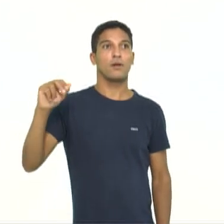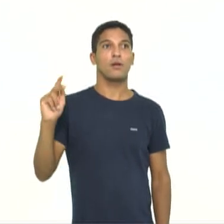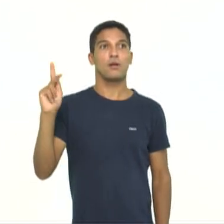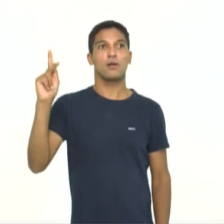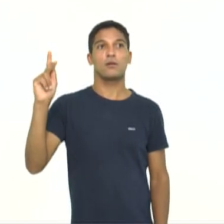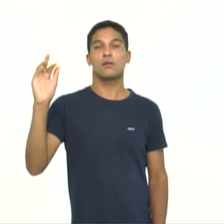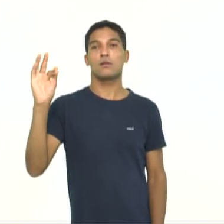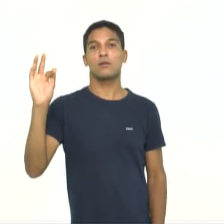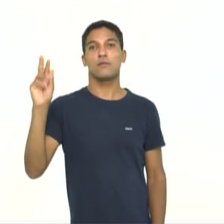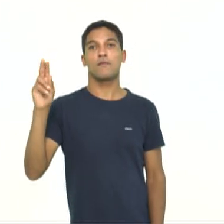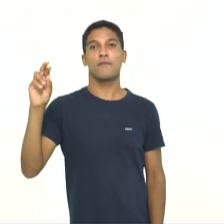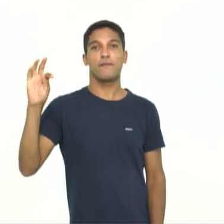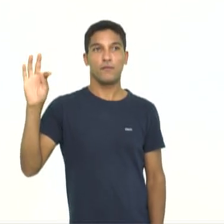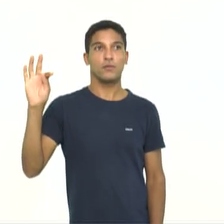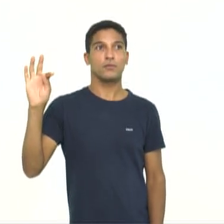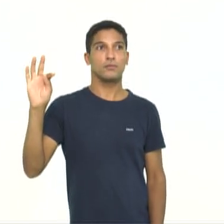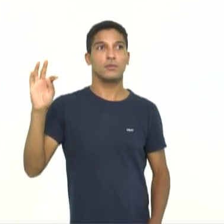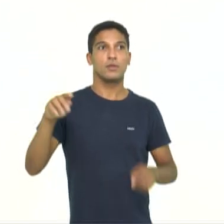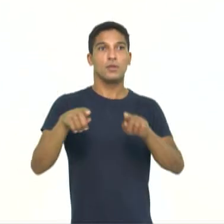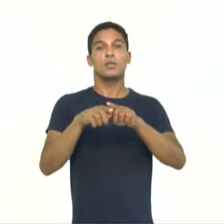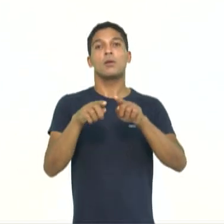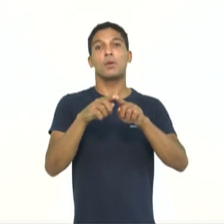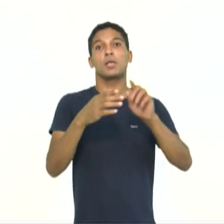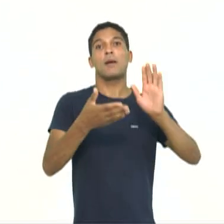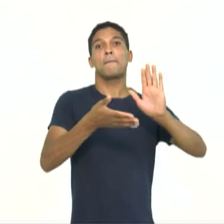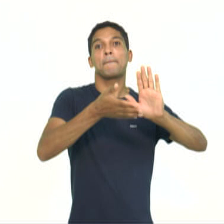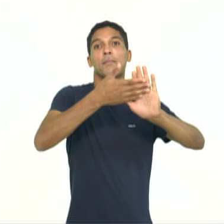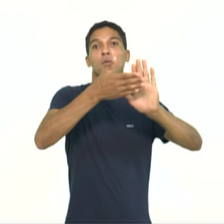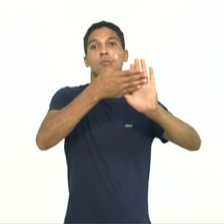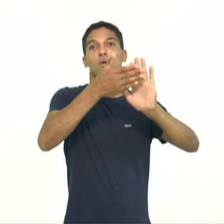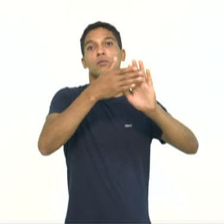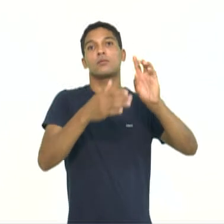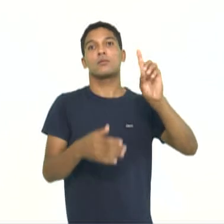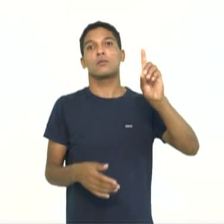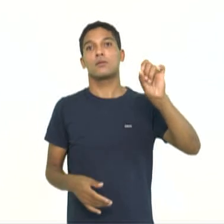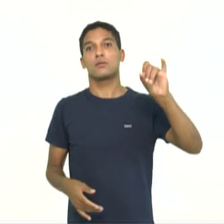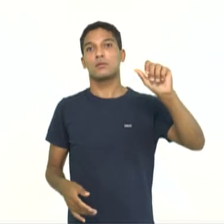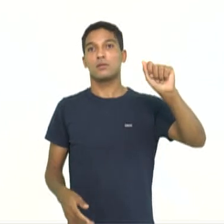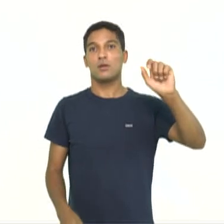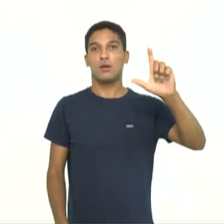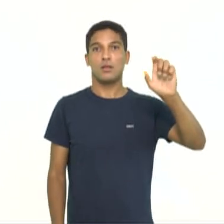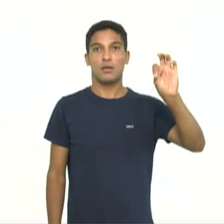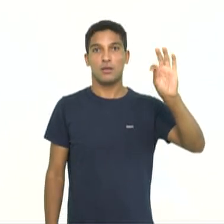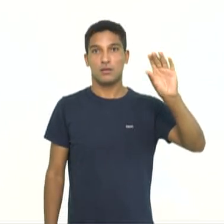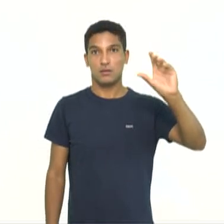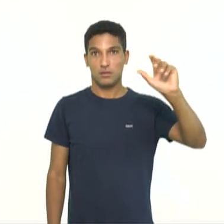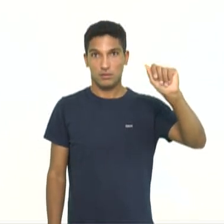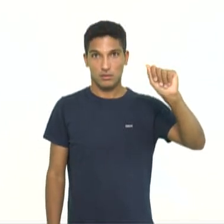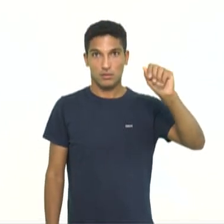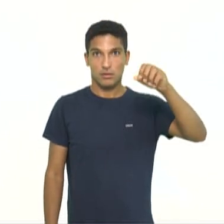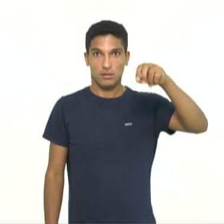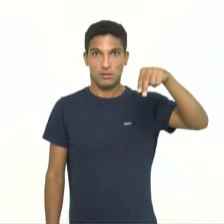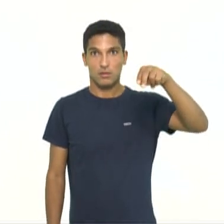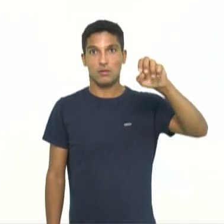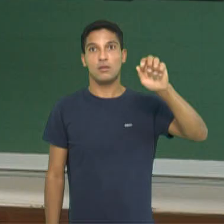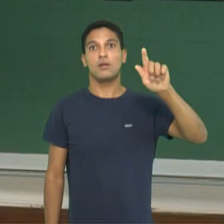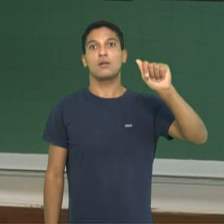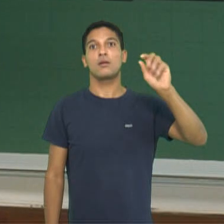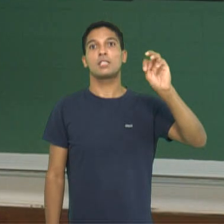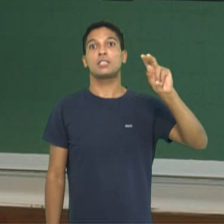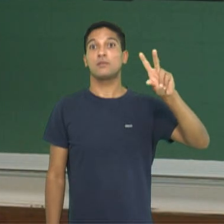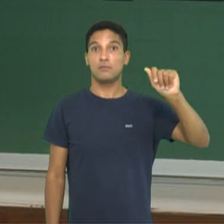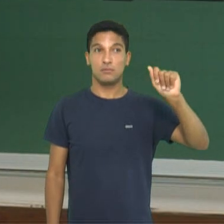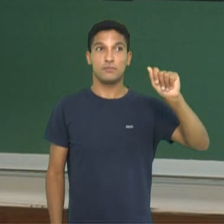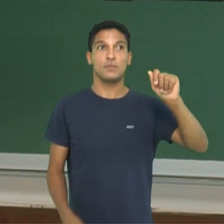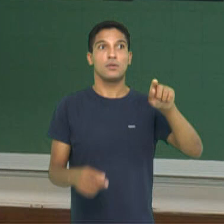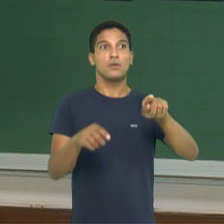dialética negativa, de Adorno, né, o impacto estético das mídias ao qual nós estamos